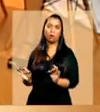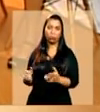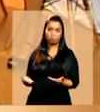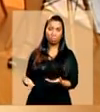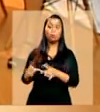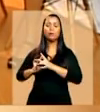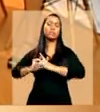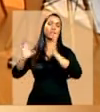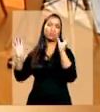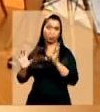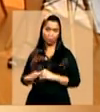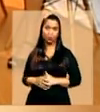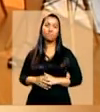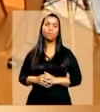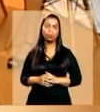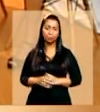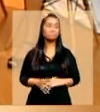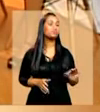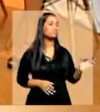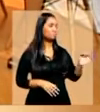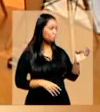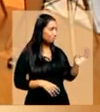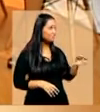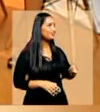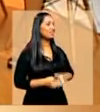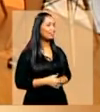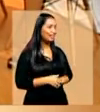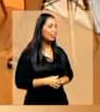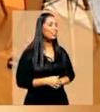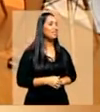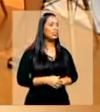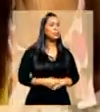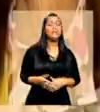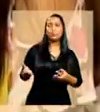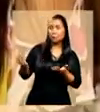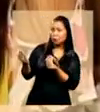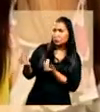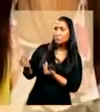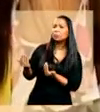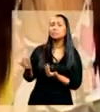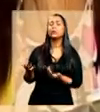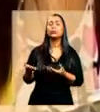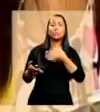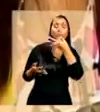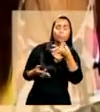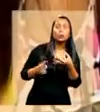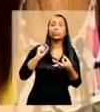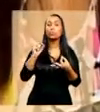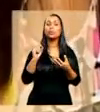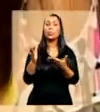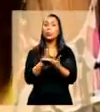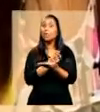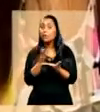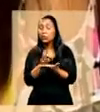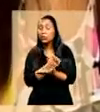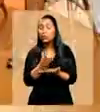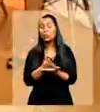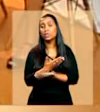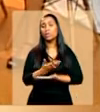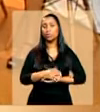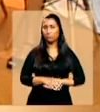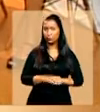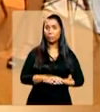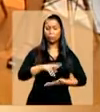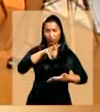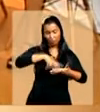disso. É melhor deixar mais solto. Vem por aí, Bia? O adolescente, às vezes, assim, é sugerido um livro, mas